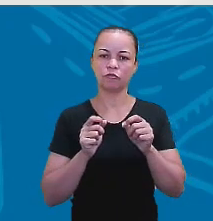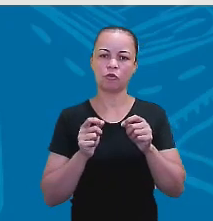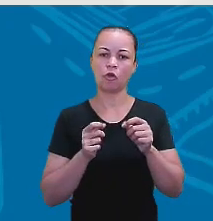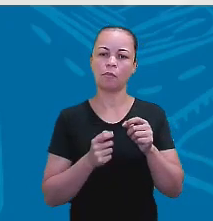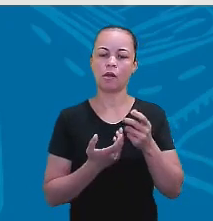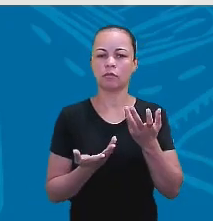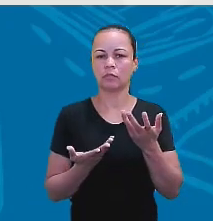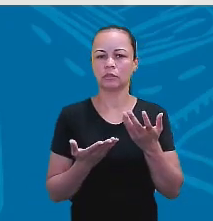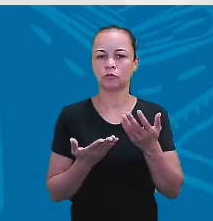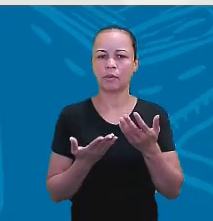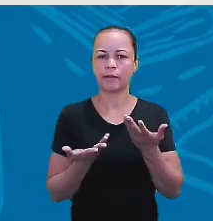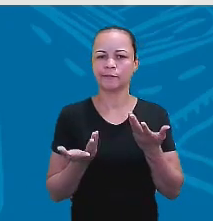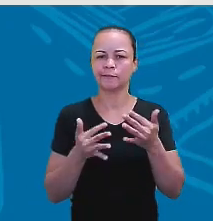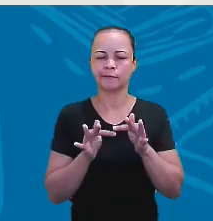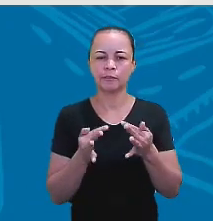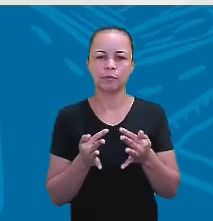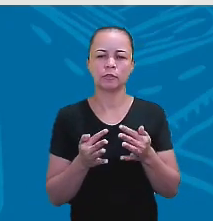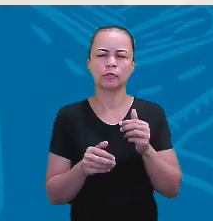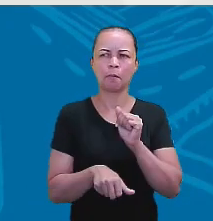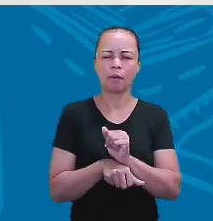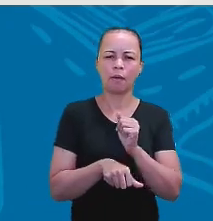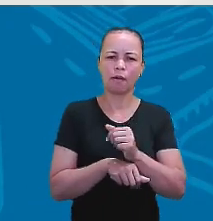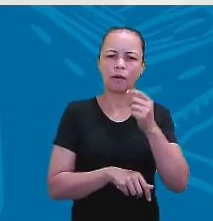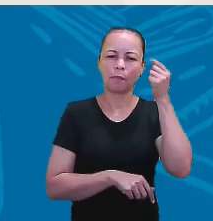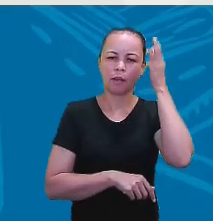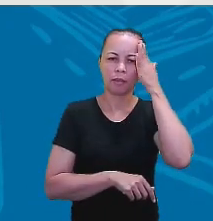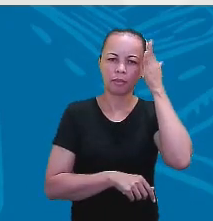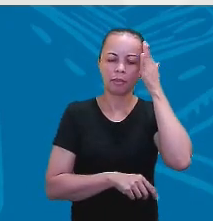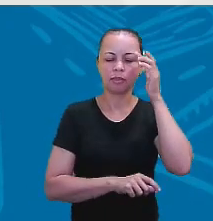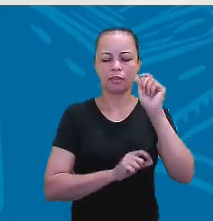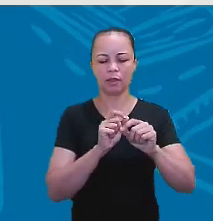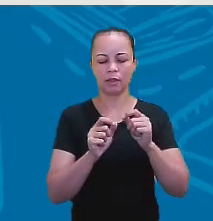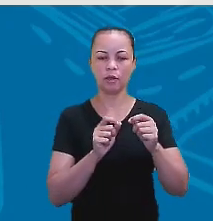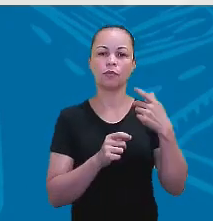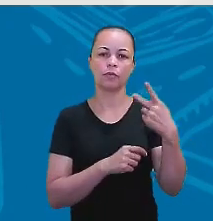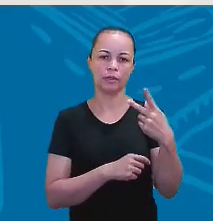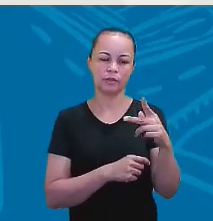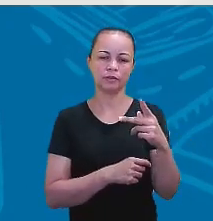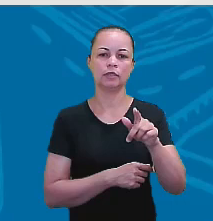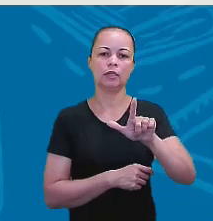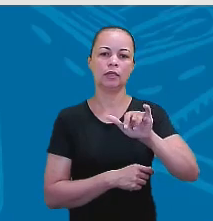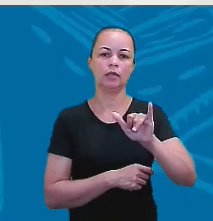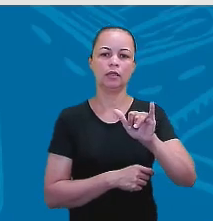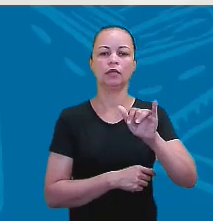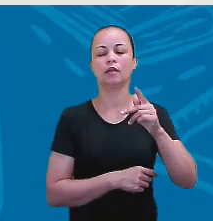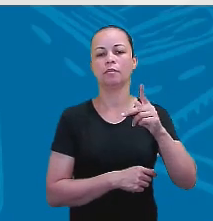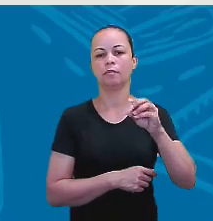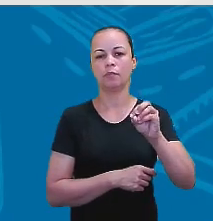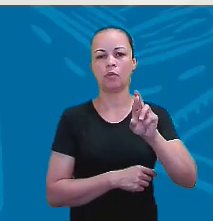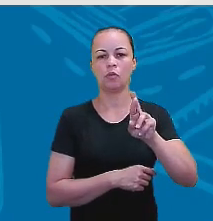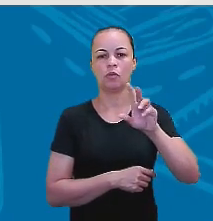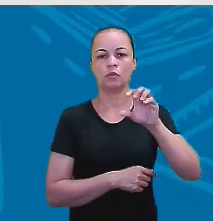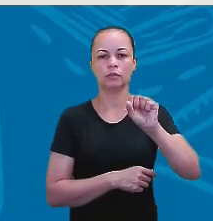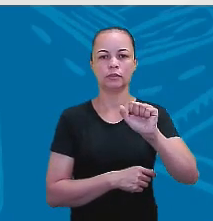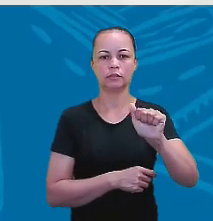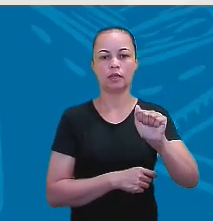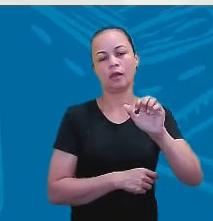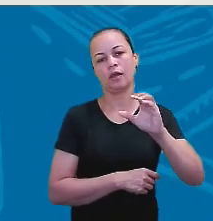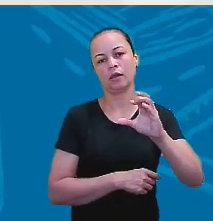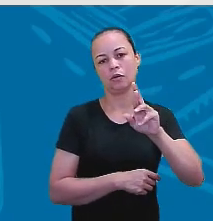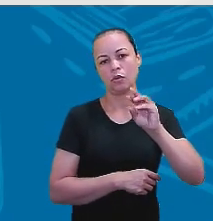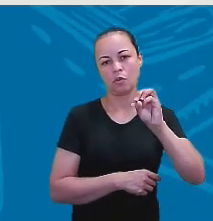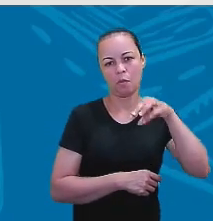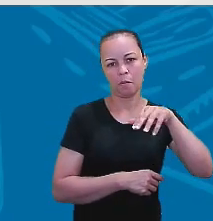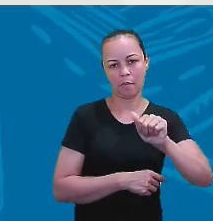a gente para considerar já o liposarcoma oral. E todas elas a gente pode chamar de